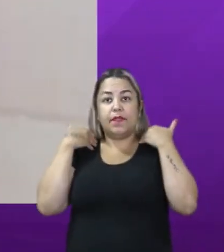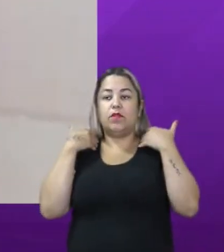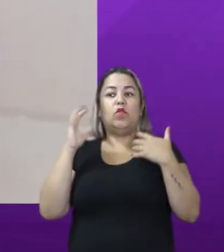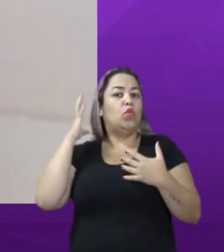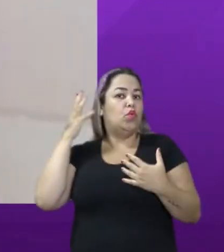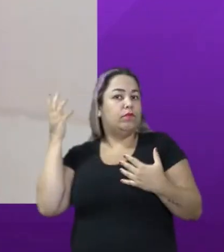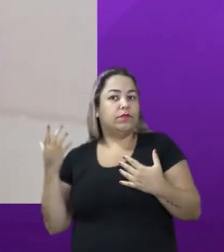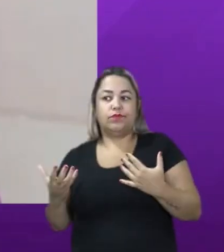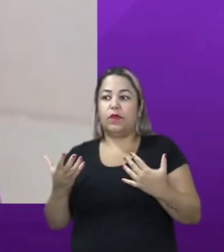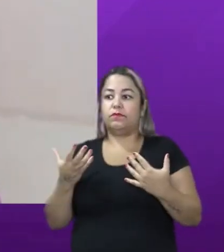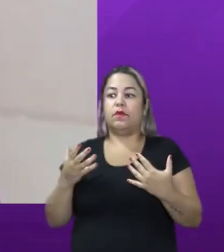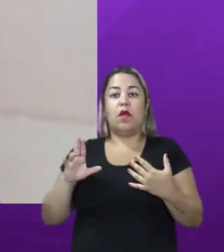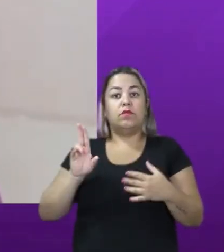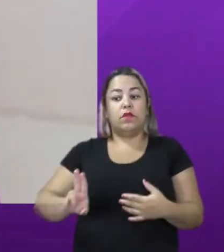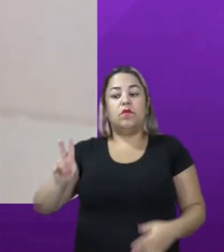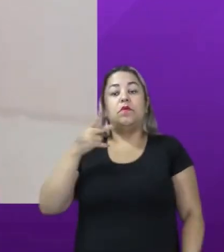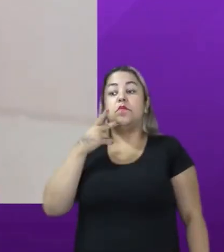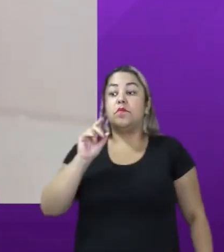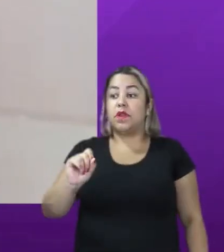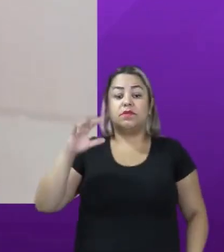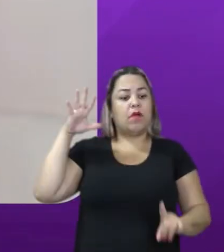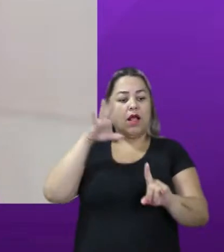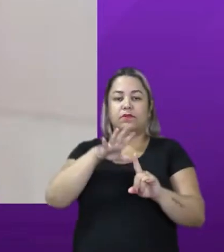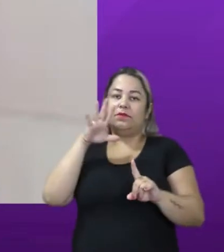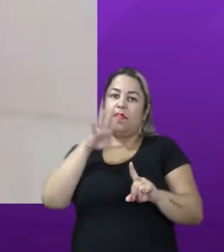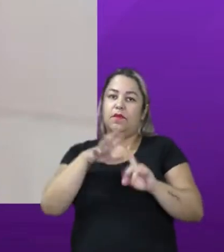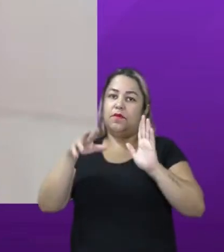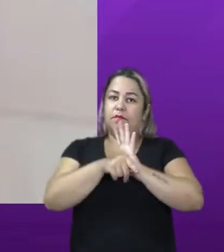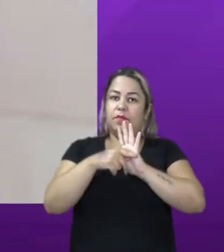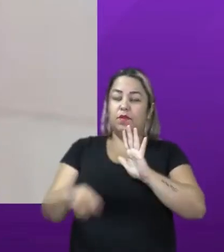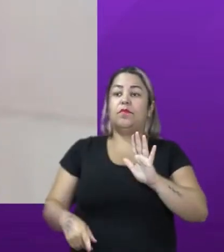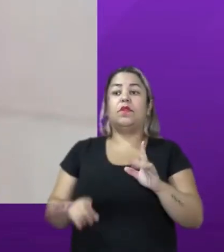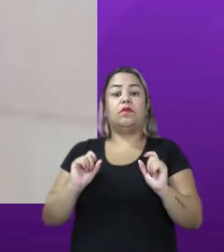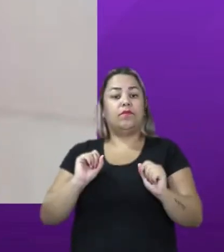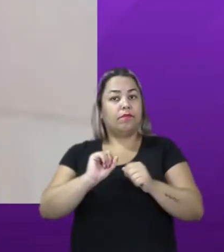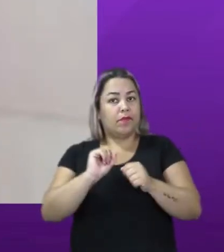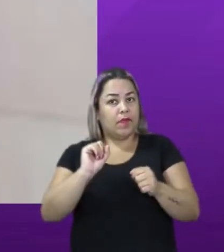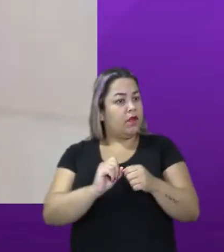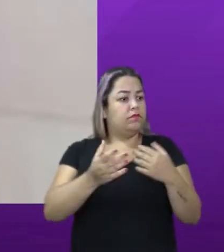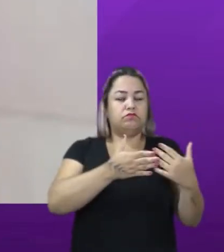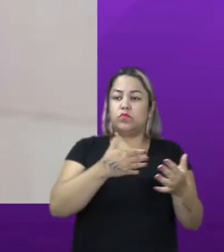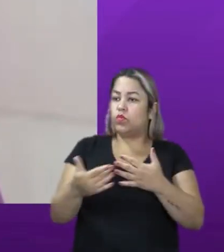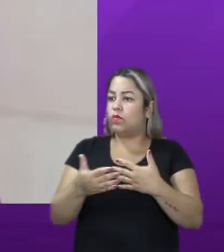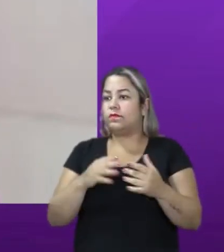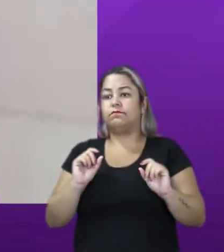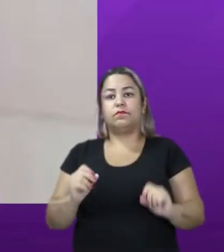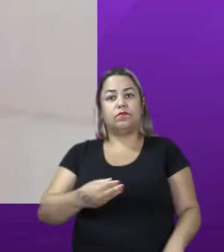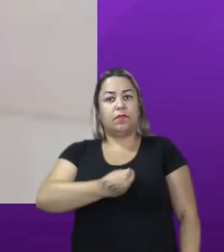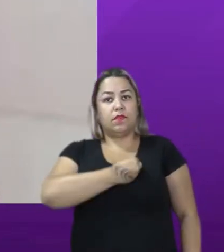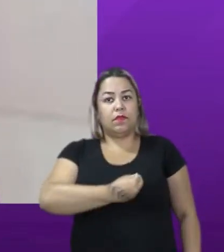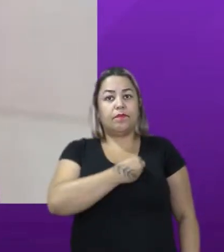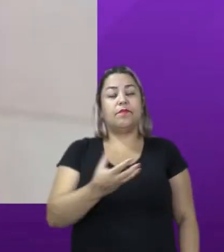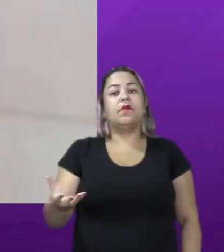gente está usando, para que isso seja um ataque direto ao que a gente faz ou o que a gente está